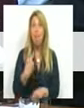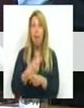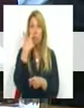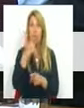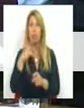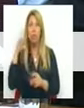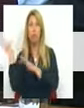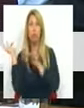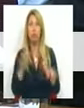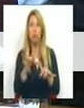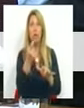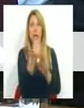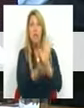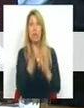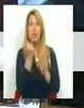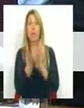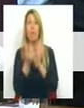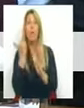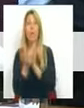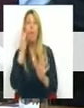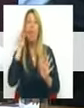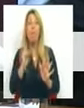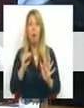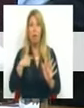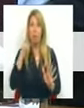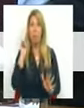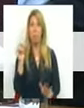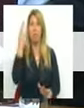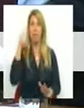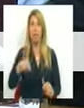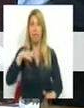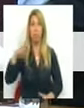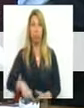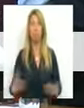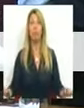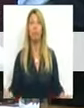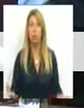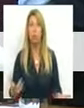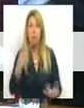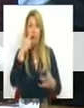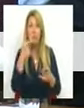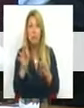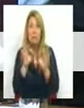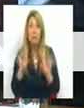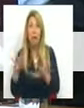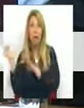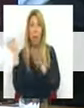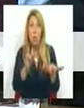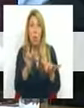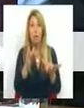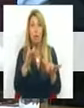Portugal tinha havido uma corrida ao banco com pessoas a irem às agências de um banco, como nós vimos na altura na Madeira.